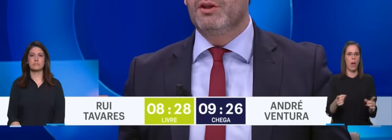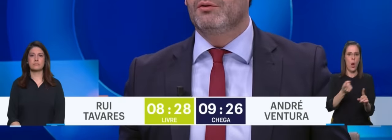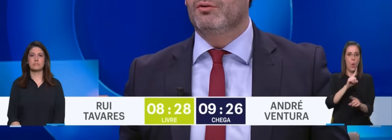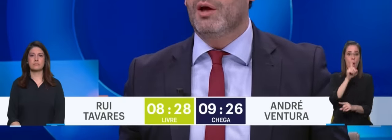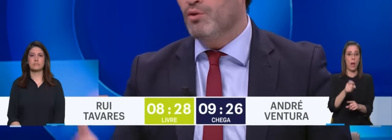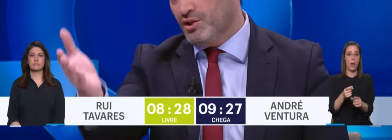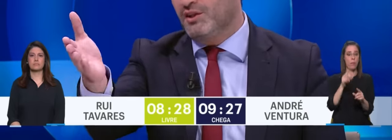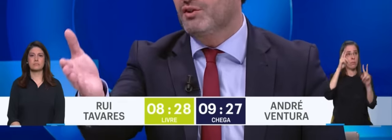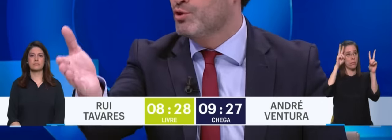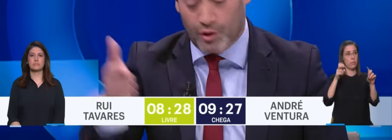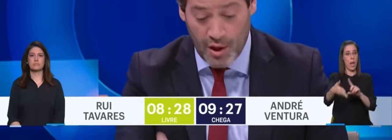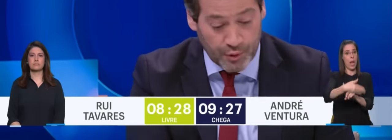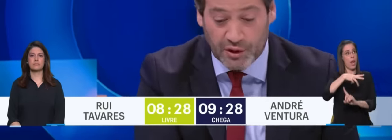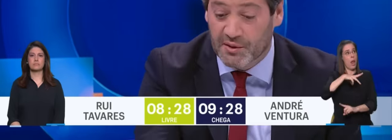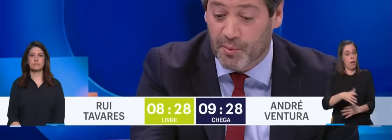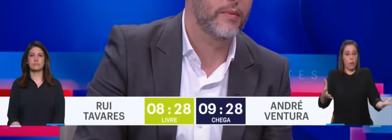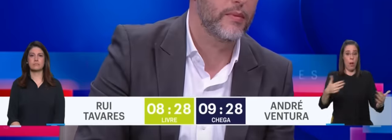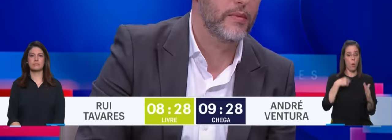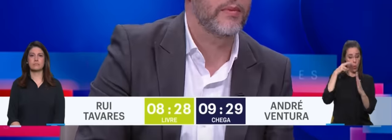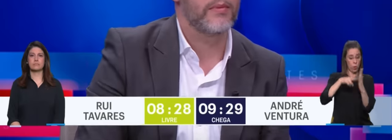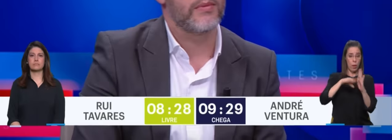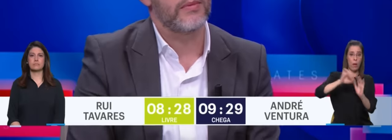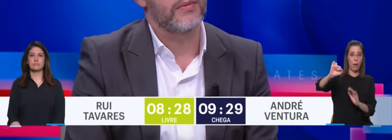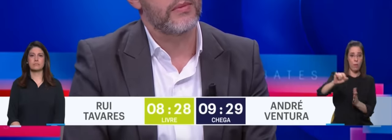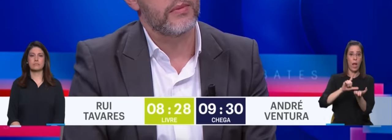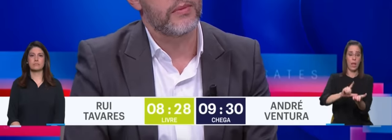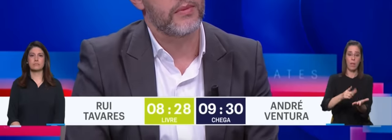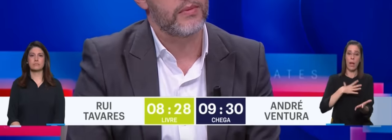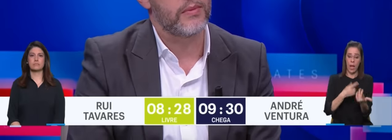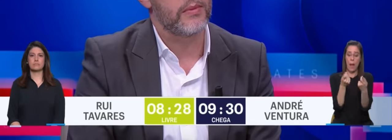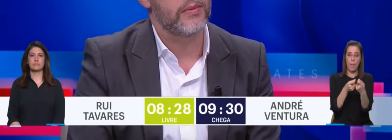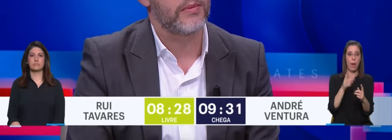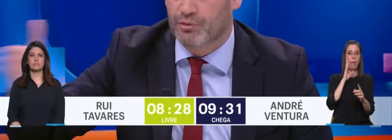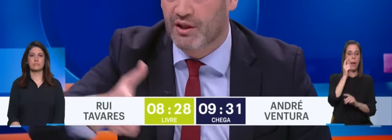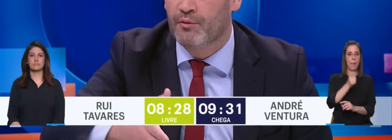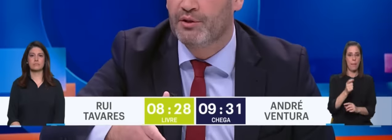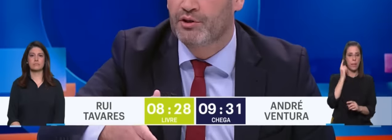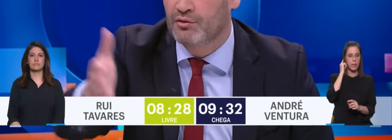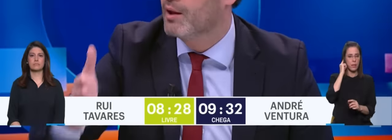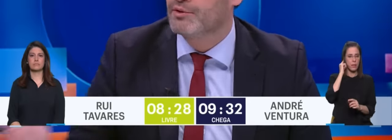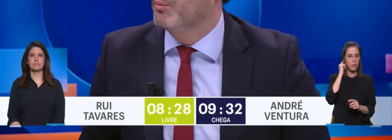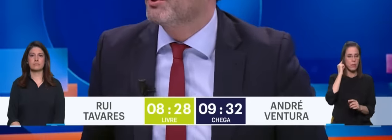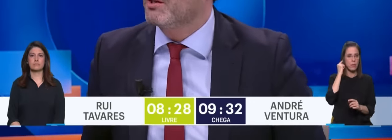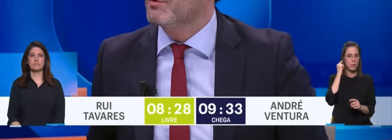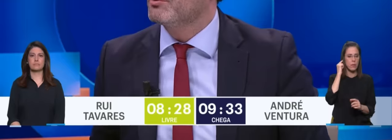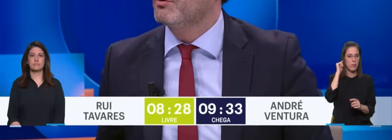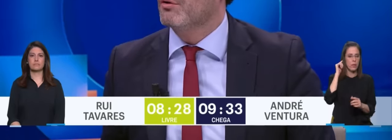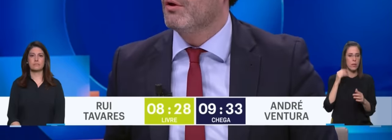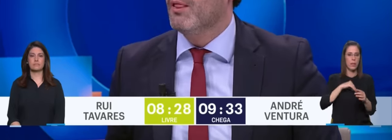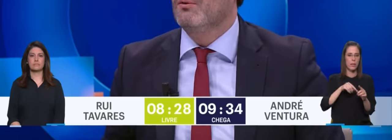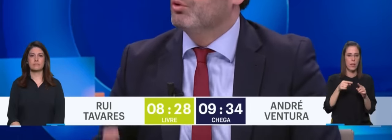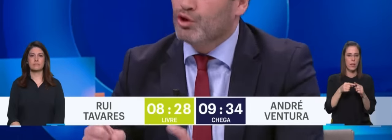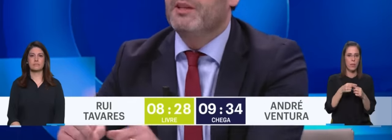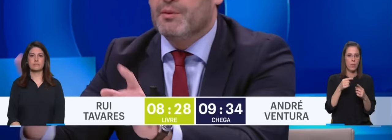questão de desígnio Nacional eu acho que até estamos de acordo porque eu li na proposta do livre que ele também quer aproximar a pensão ao salário mínimo nacional portanto é um ponto é que at estamos de